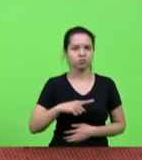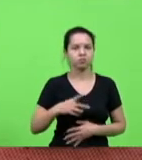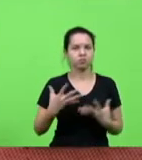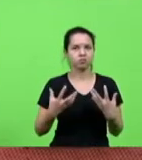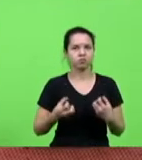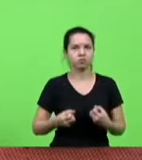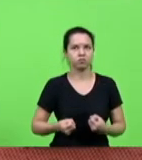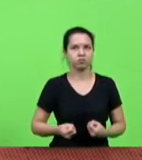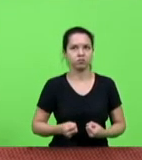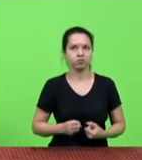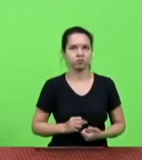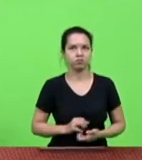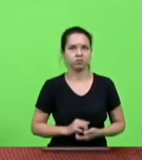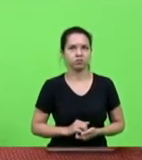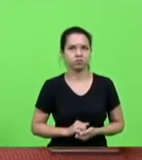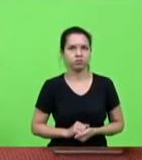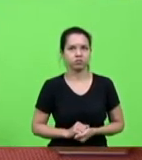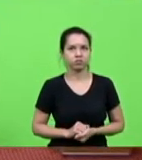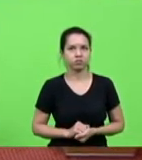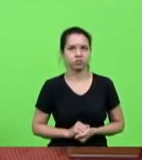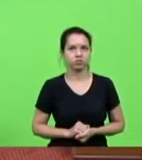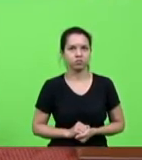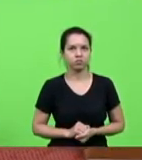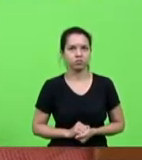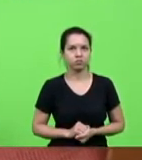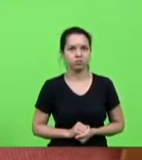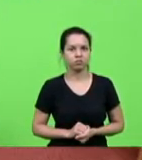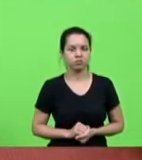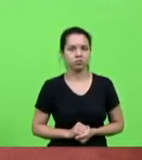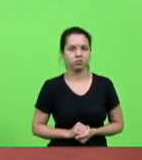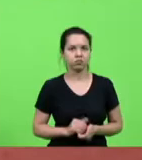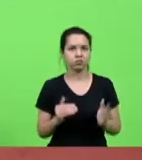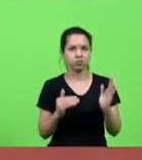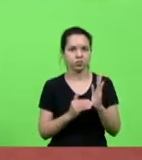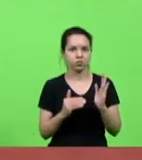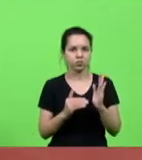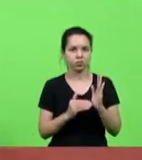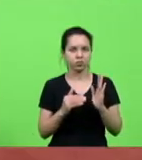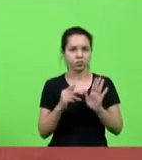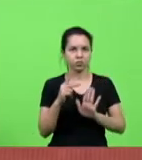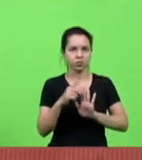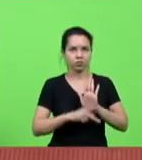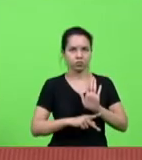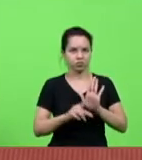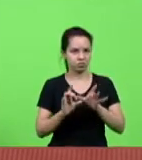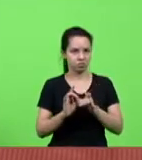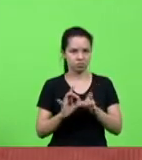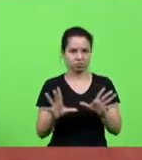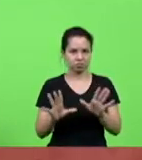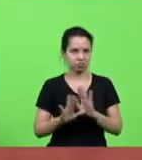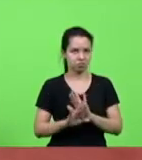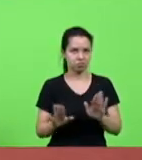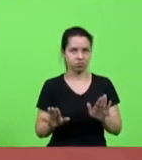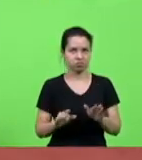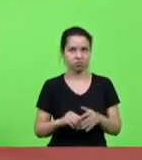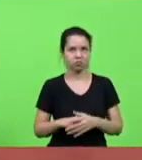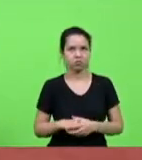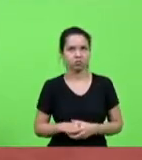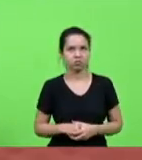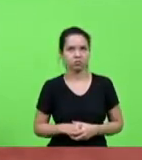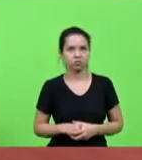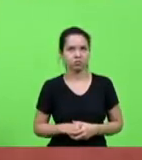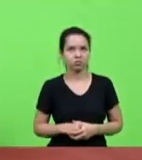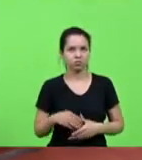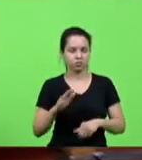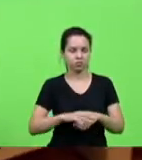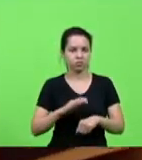Presidente, de acordo. Questão de ordem. O último projeto é meramente autorizativo? É de origem do governo, é uma